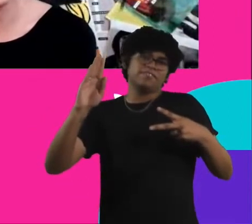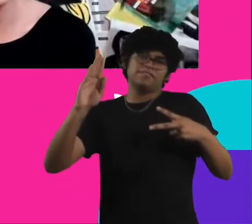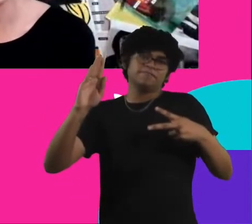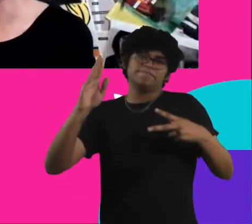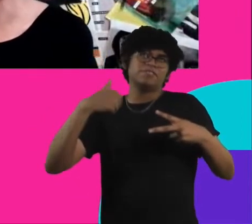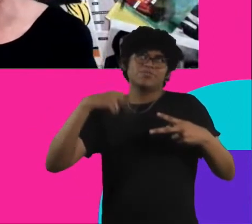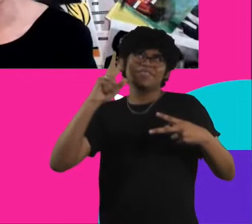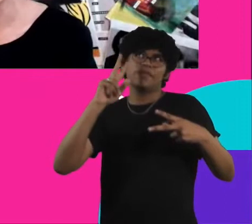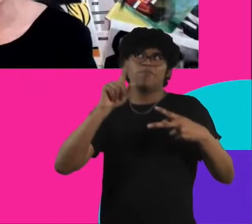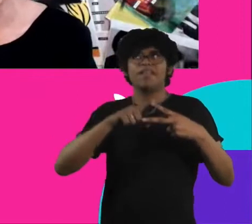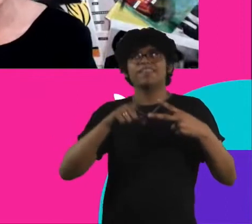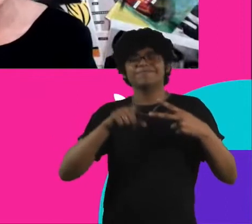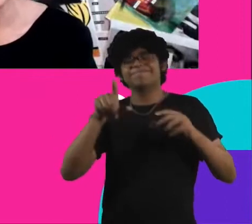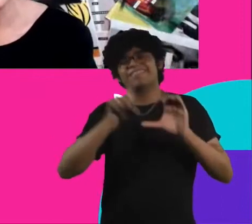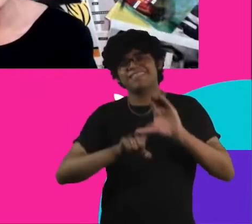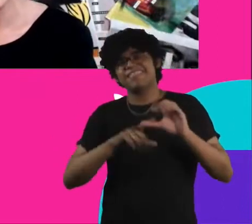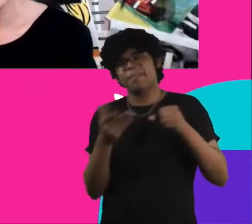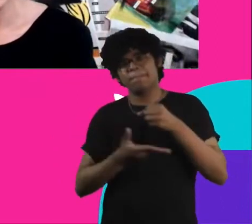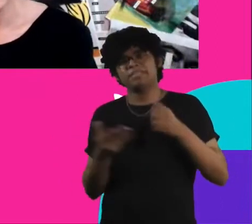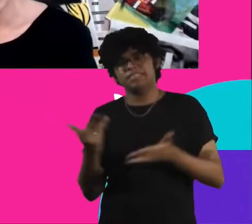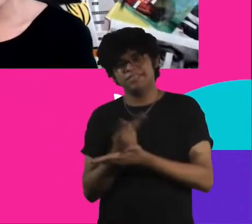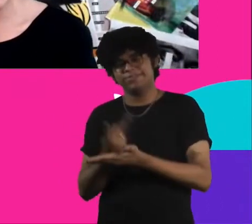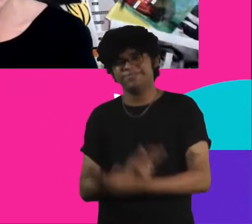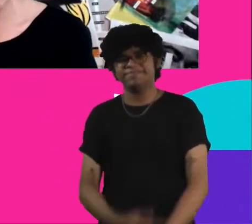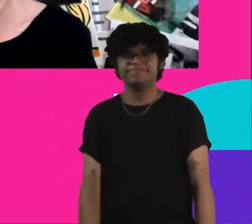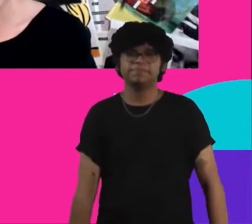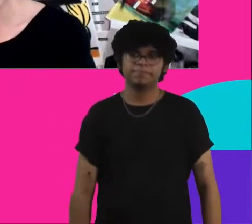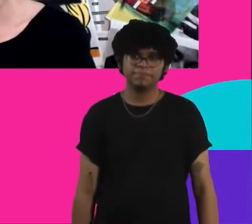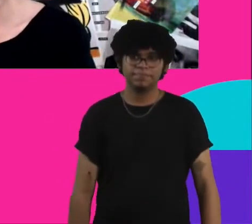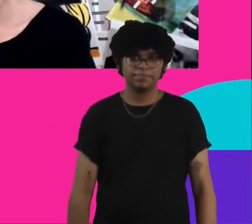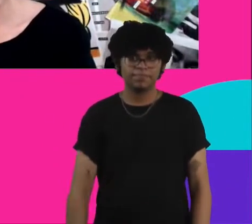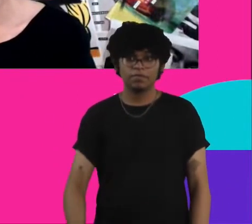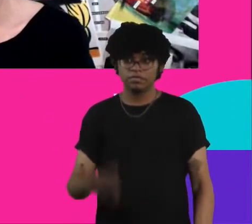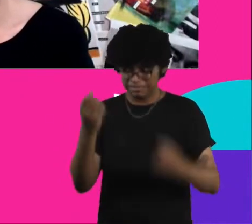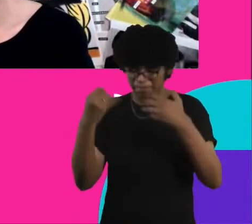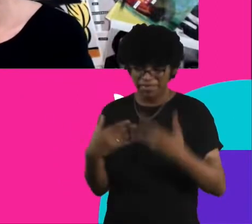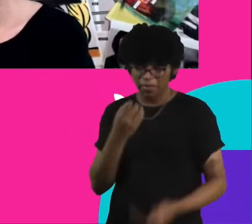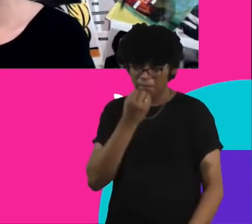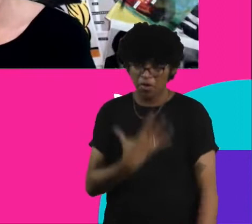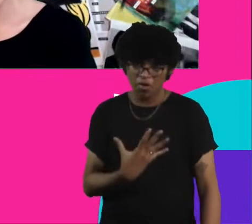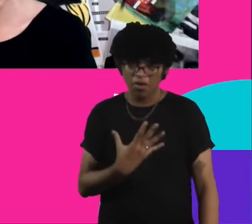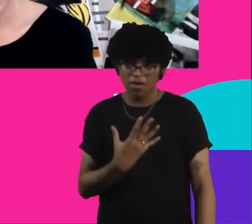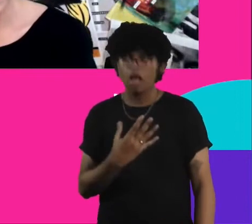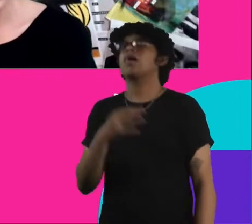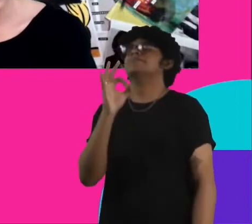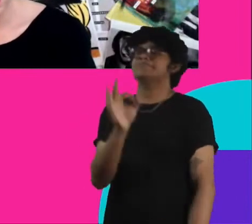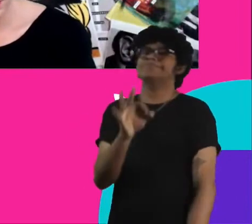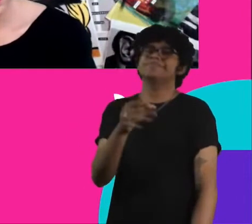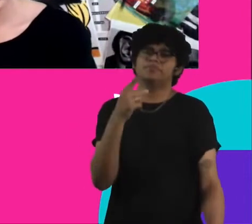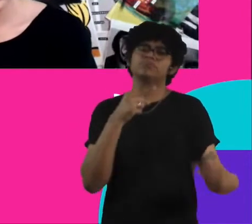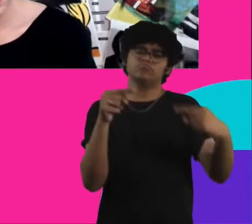mente, que são cunhados no erro. Muito bom o seu ponto, até o que você Expliquei bem? conceituou, trouxe dois. Fez